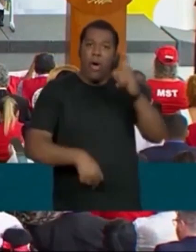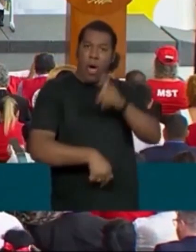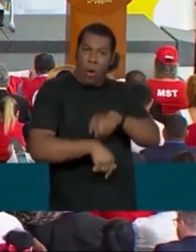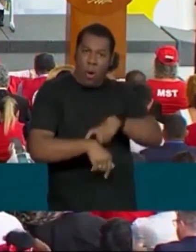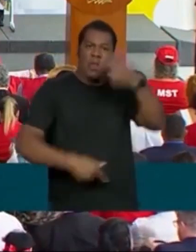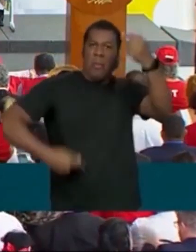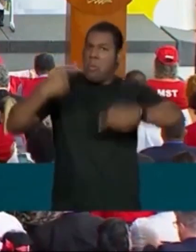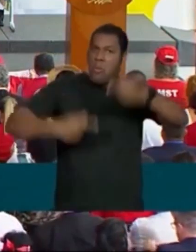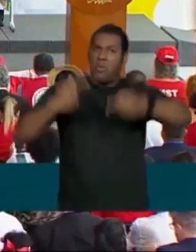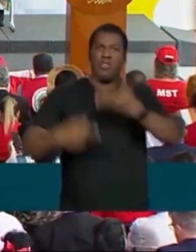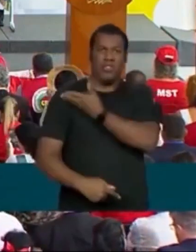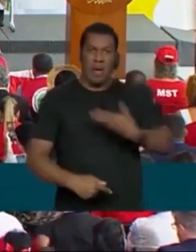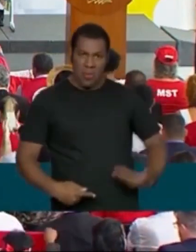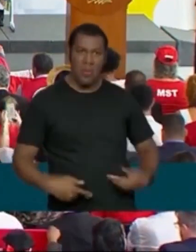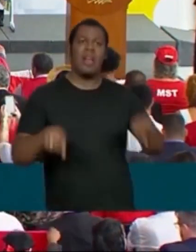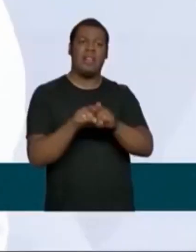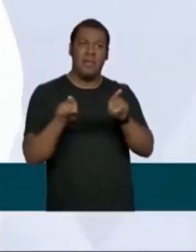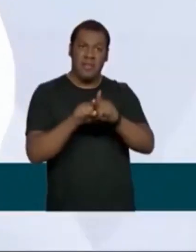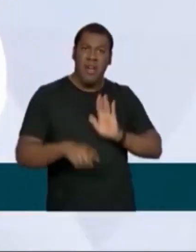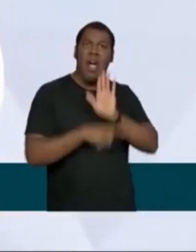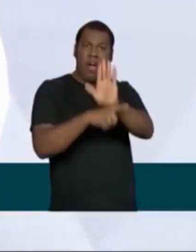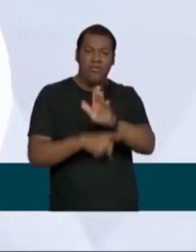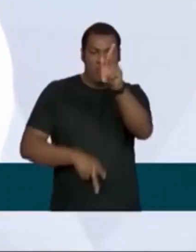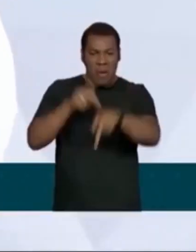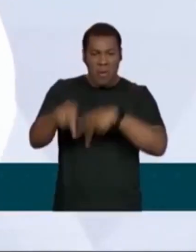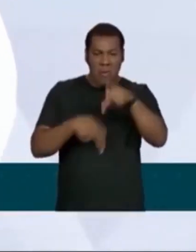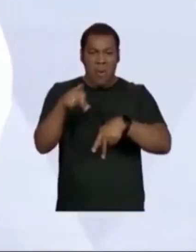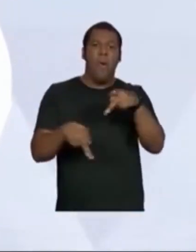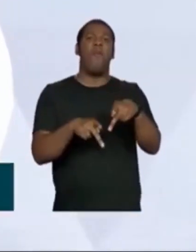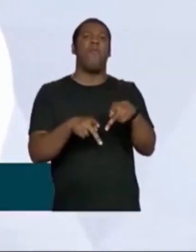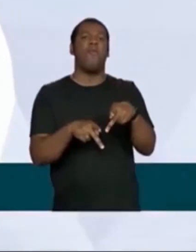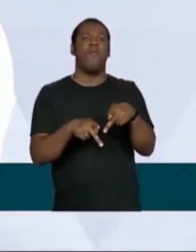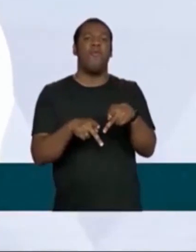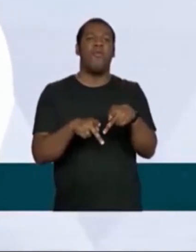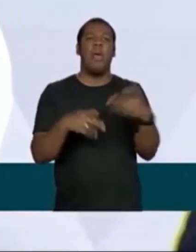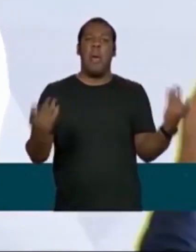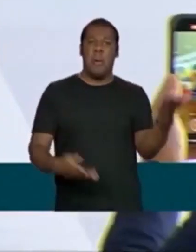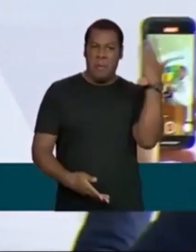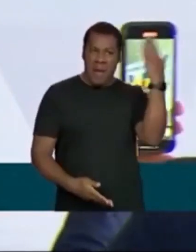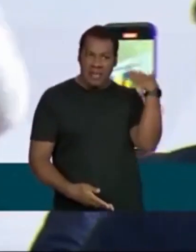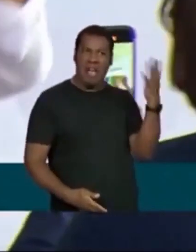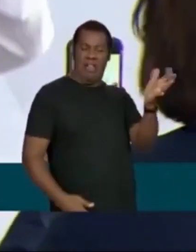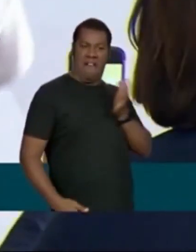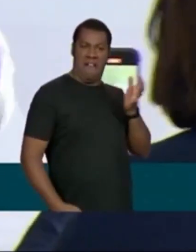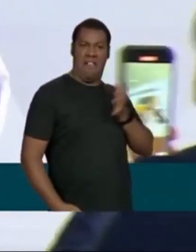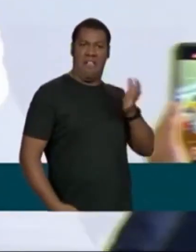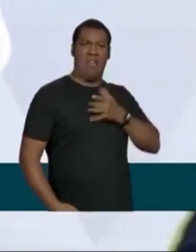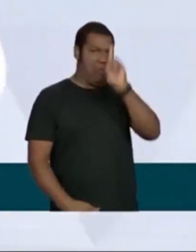das políticas públicas e do destino da nação ser decidido apenas pelas elites, ser decidida